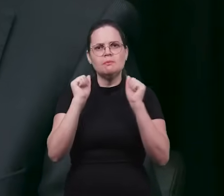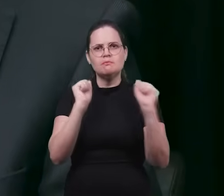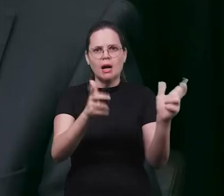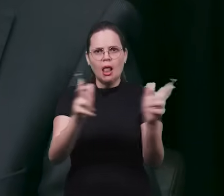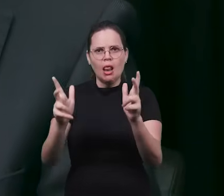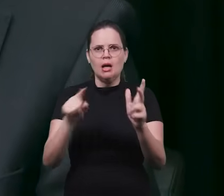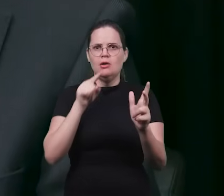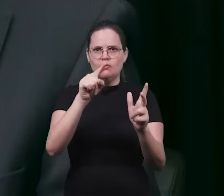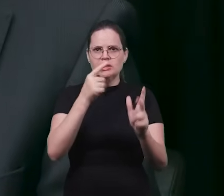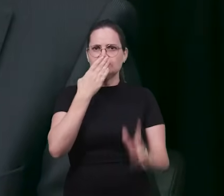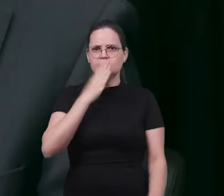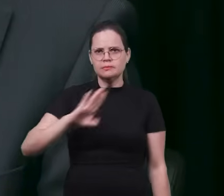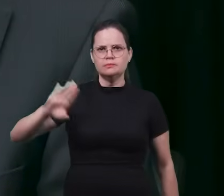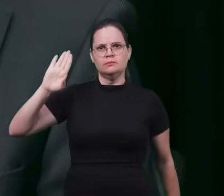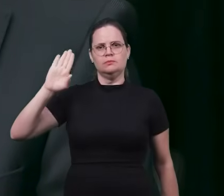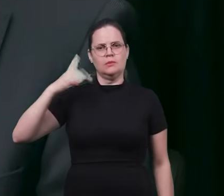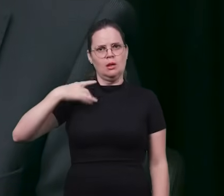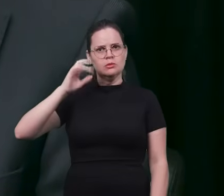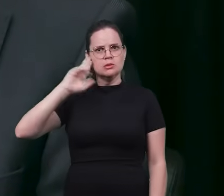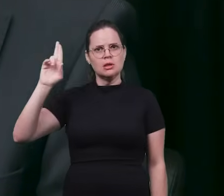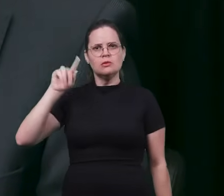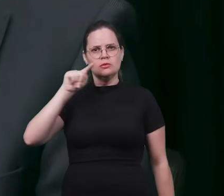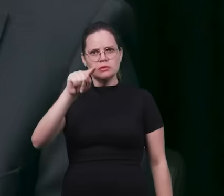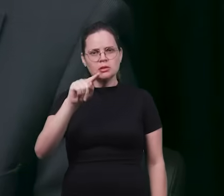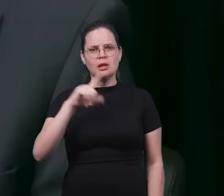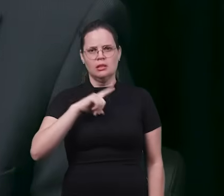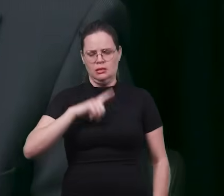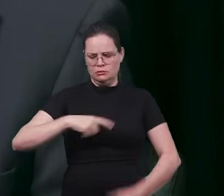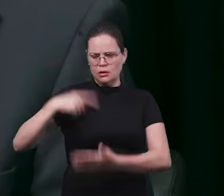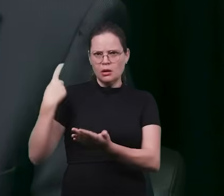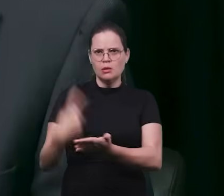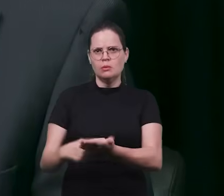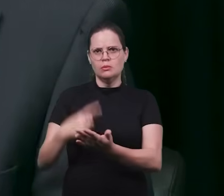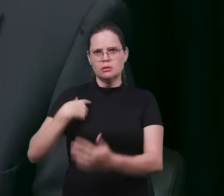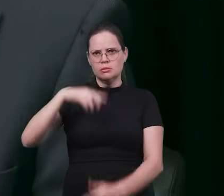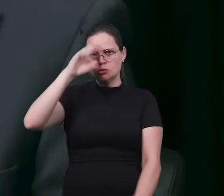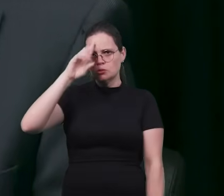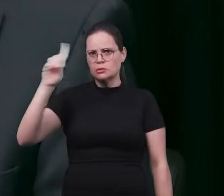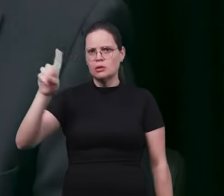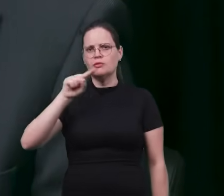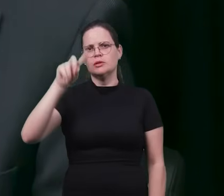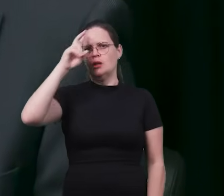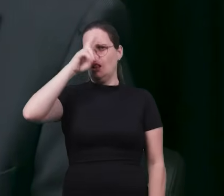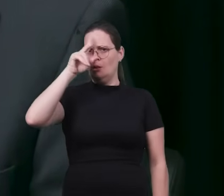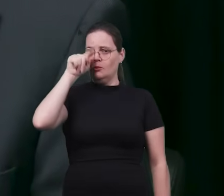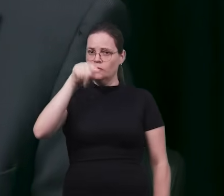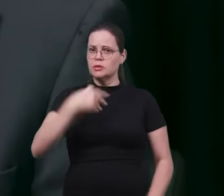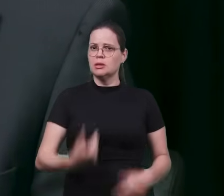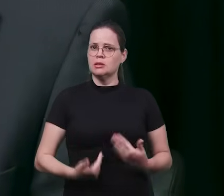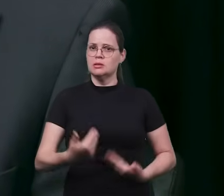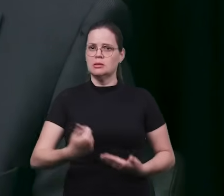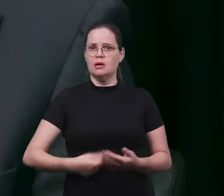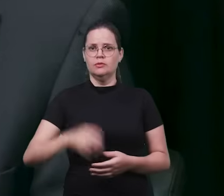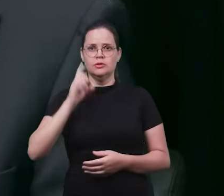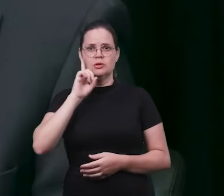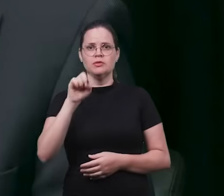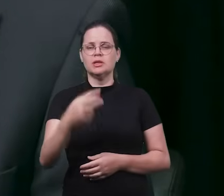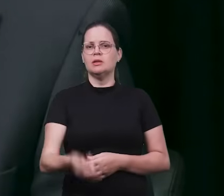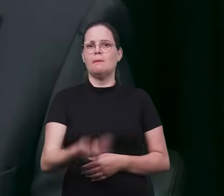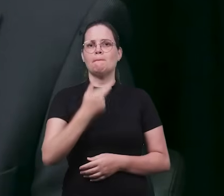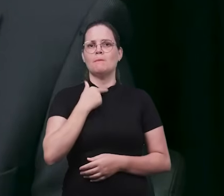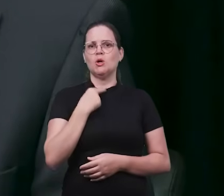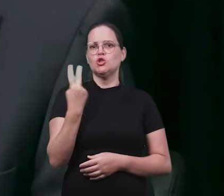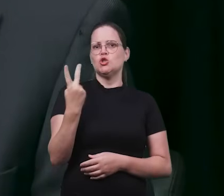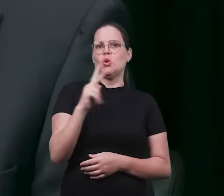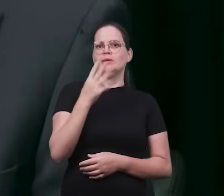palavra, você fez um voto, você estabeleceu alguma coisa, lembra que você é um servo de Deus. Você não pode ter duas